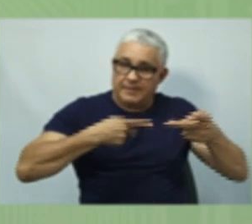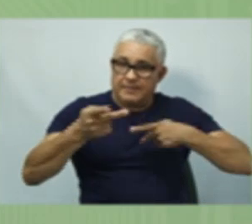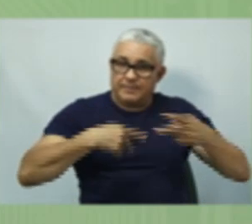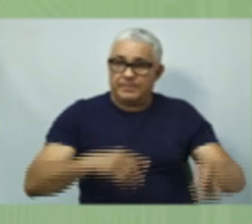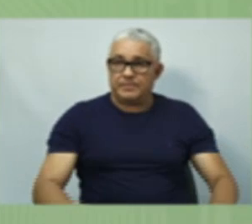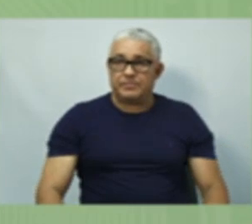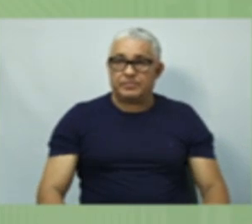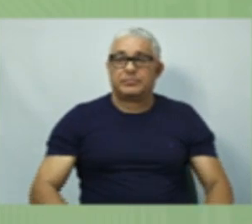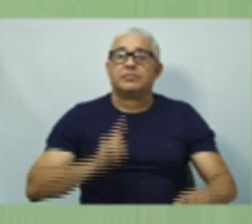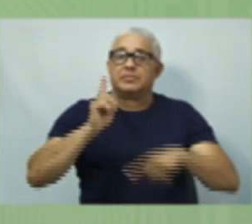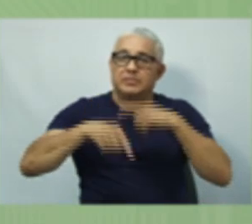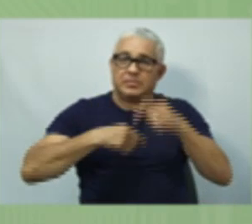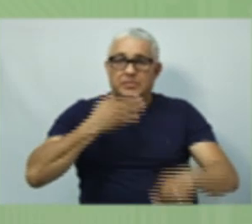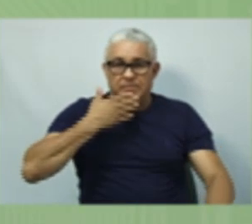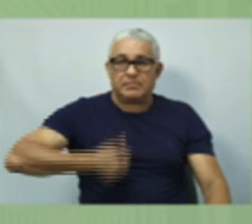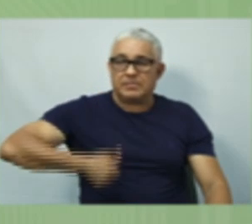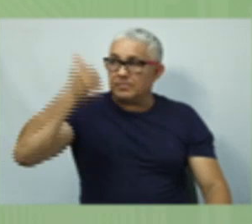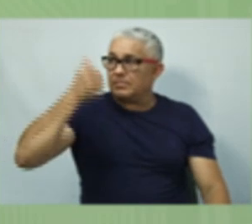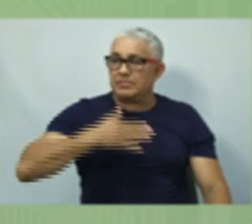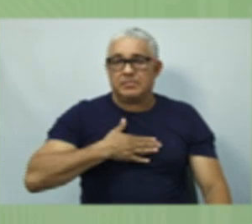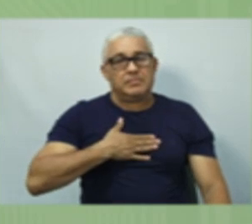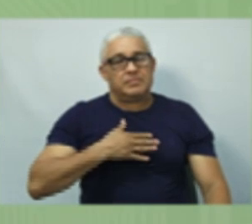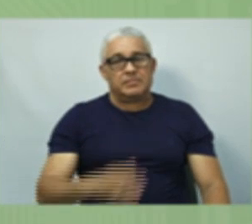e aprimorar as minhas